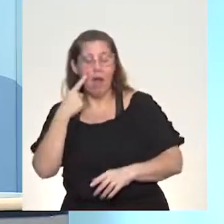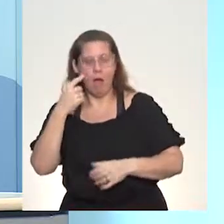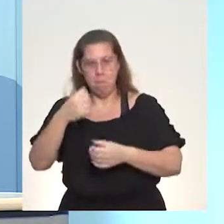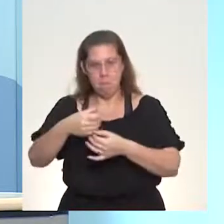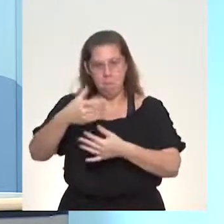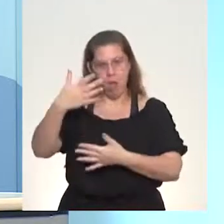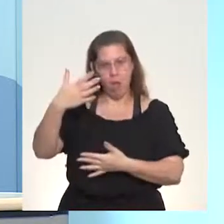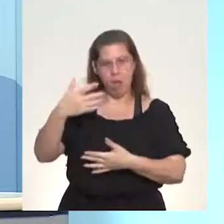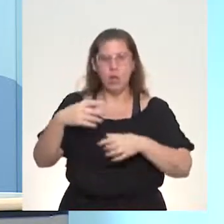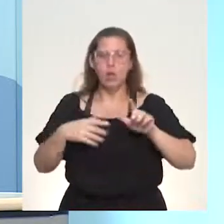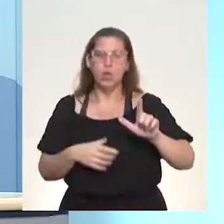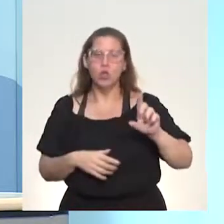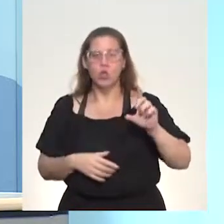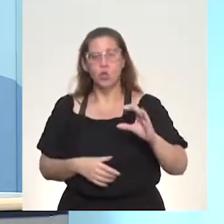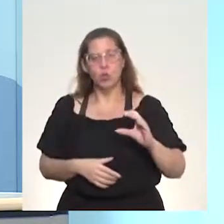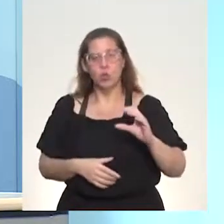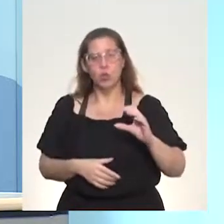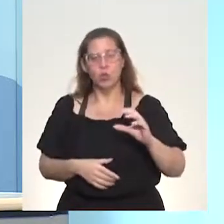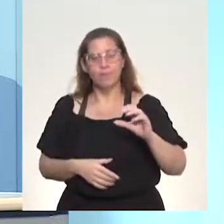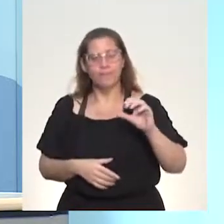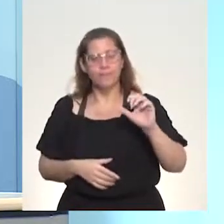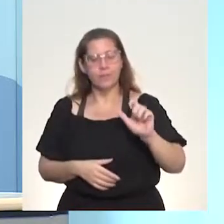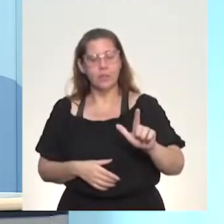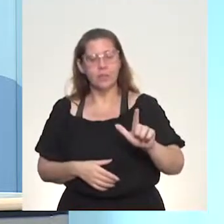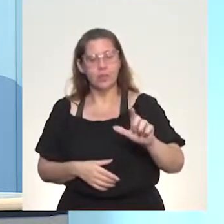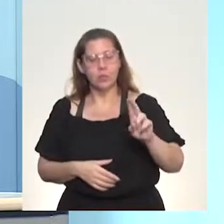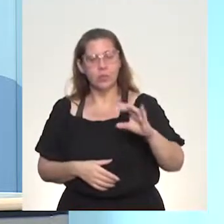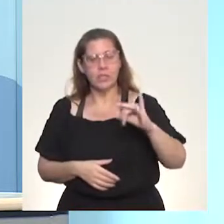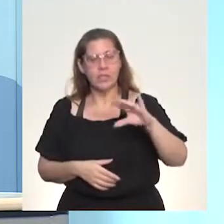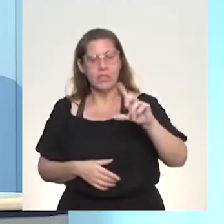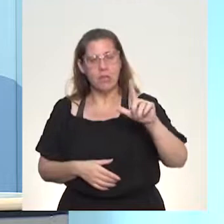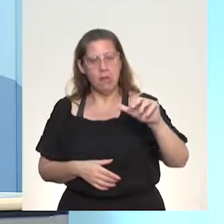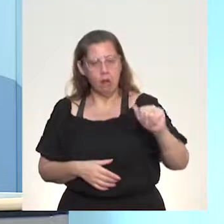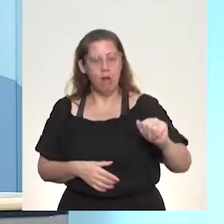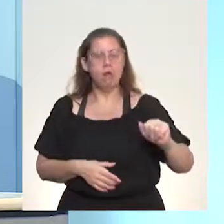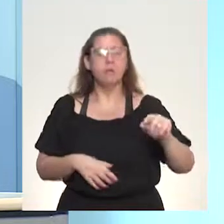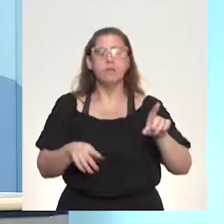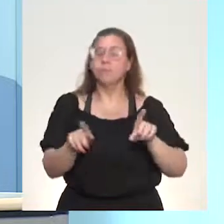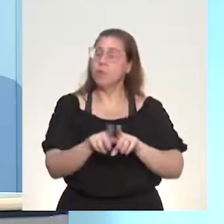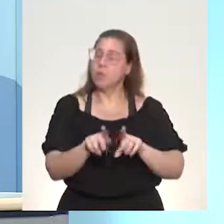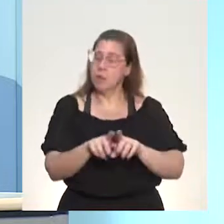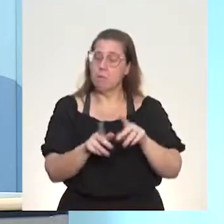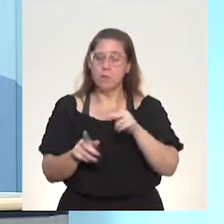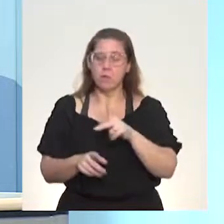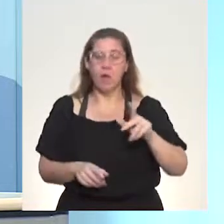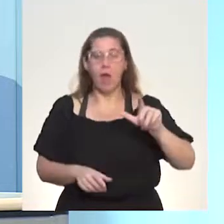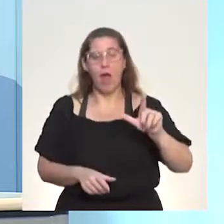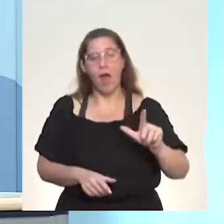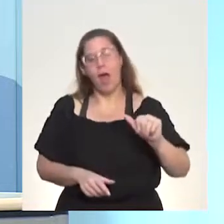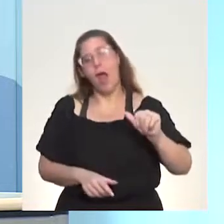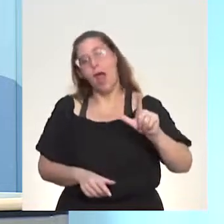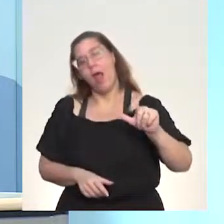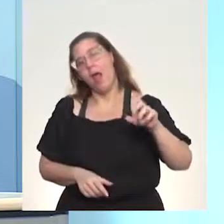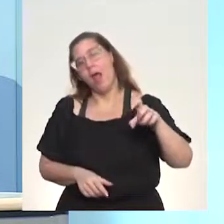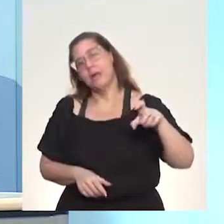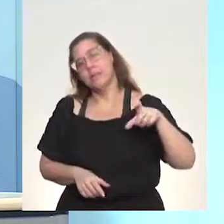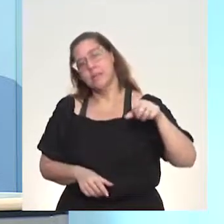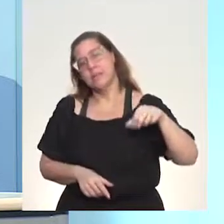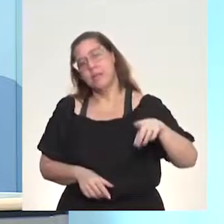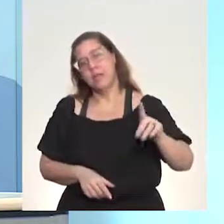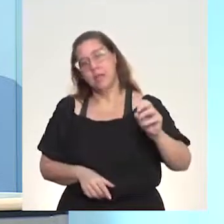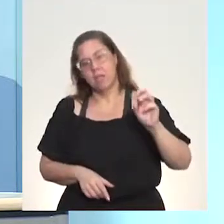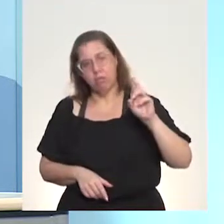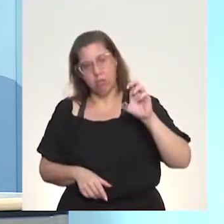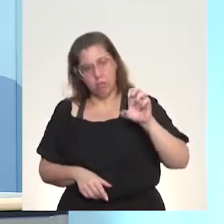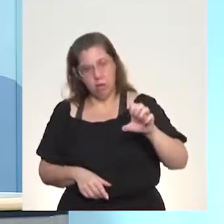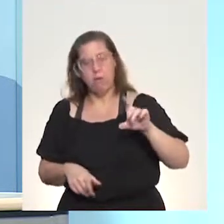aqui, uma da Lucília e outro do professor Alexander, né? O professor Alexander fala, antes da ciência e a filosofia,